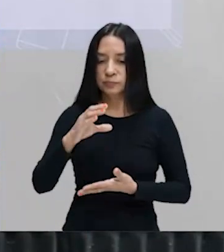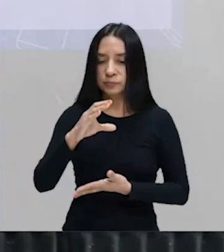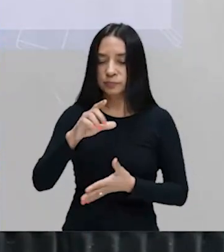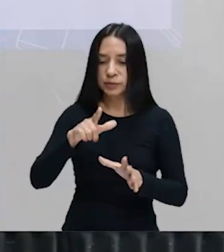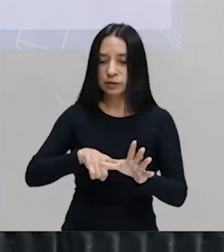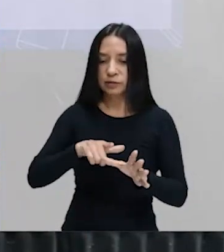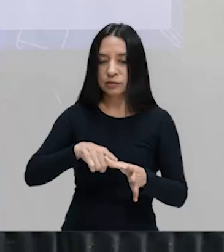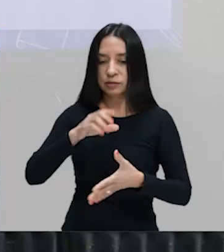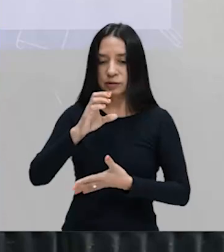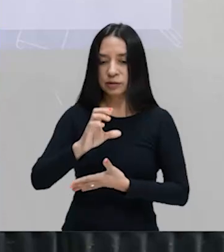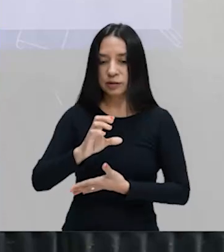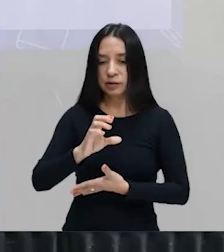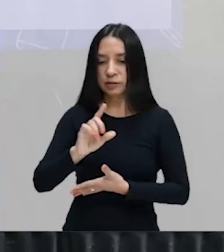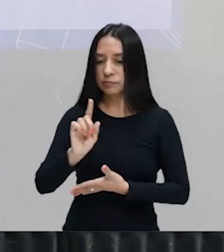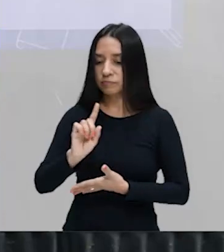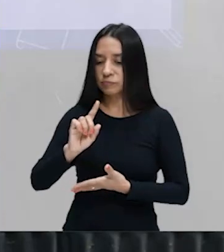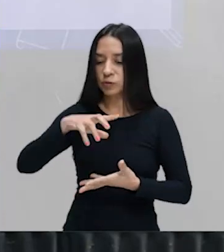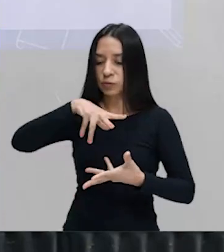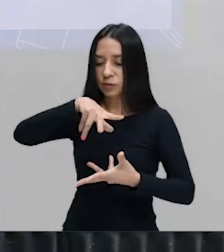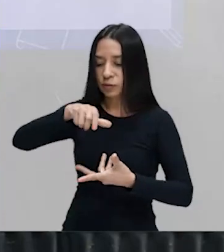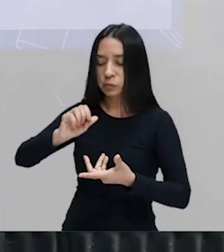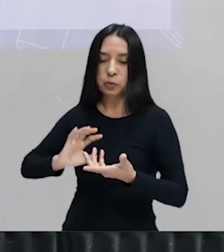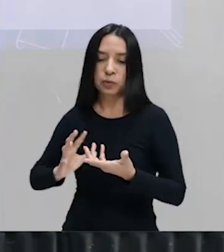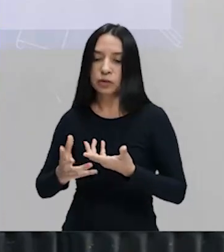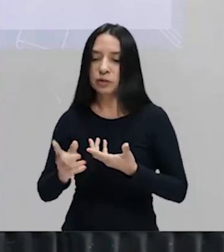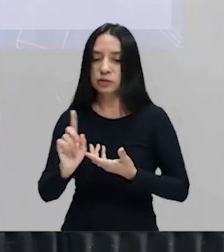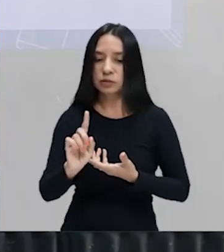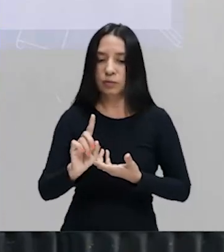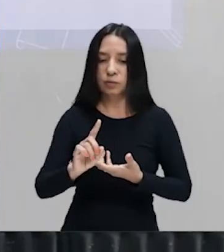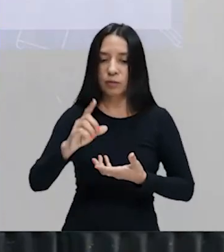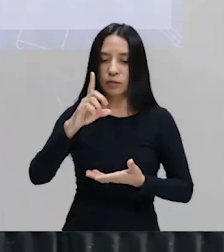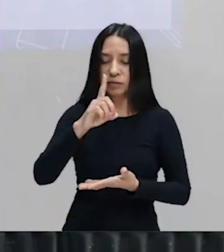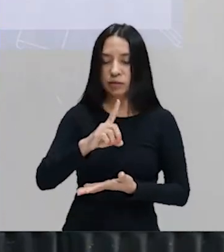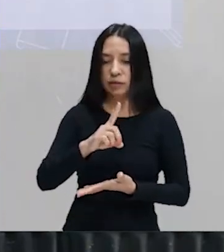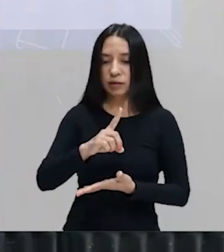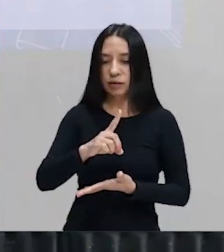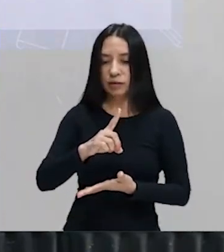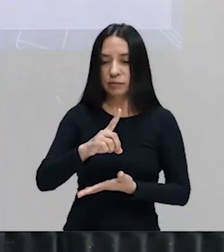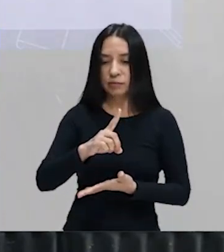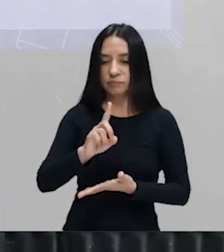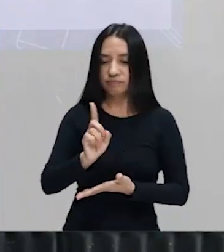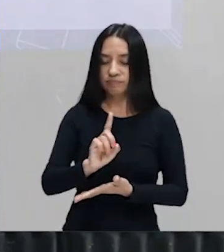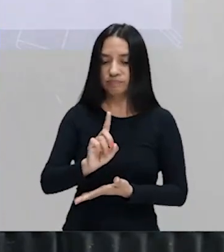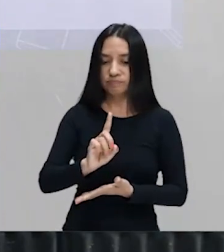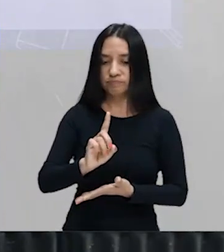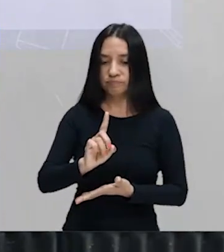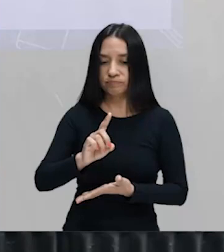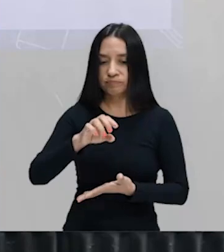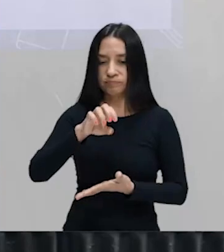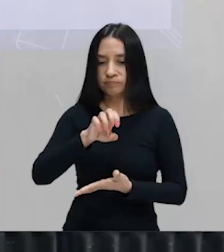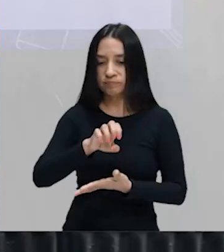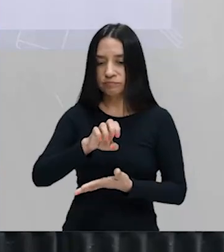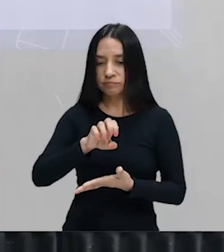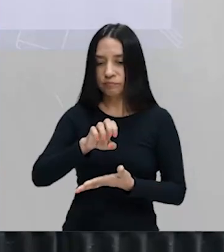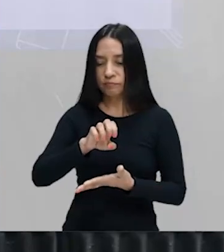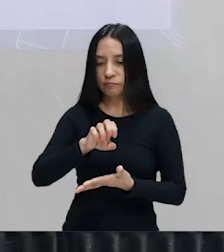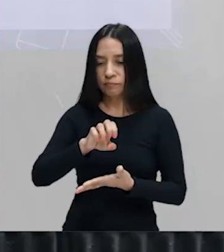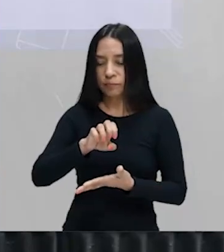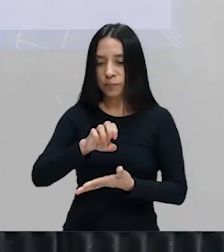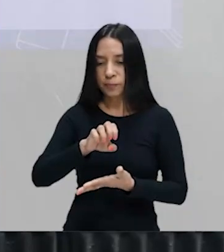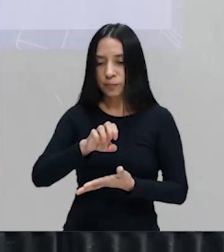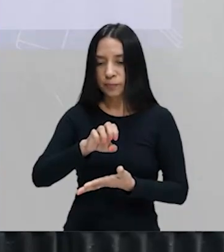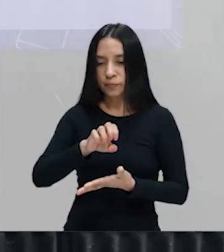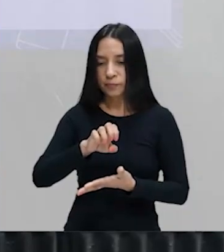filosofia no Oriente, não é no Oriente, gente. O caso da filosofia nas colônias indianas, também não. O nascimento da filosofia nas